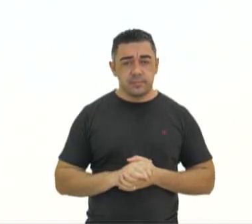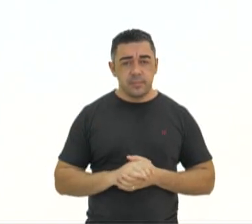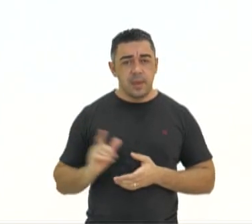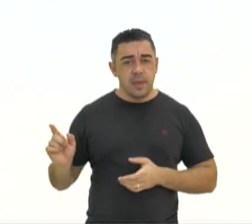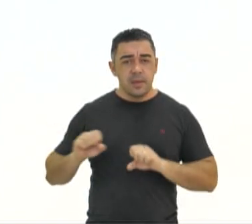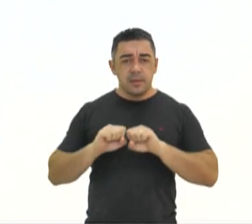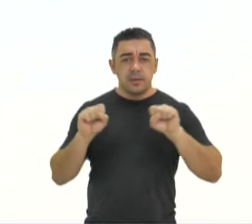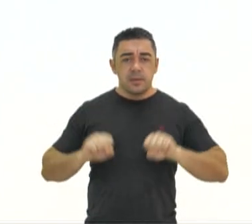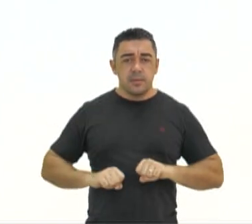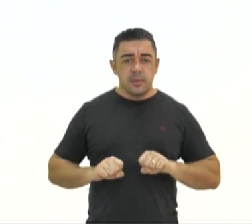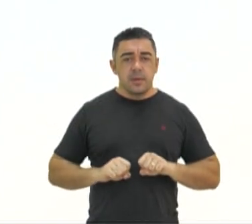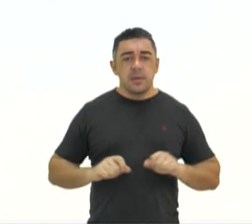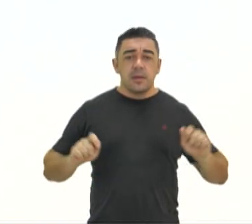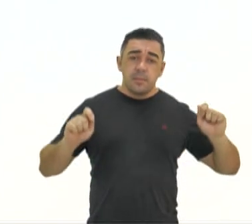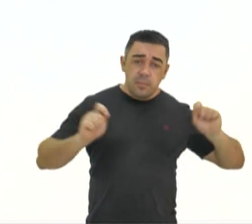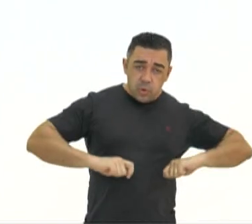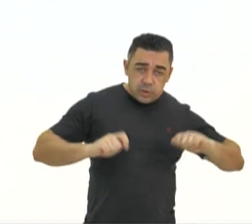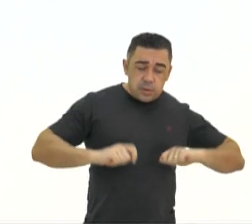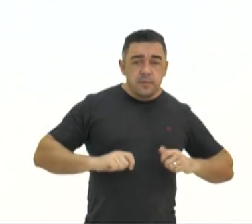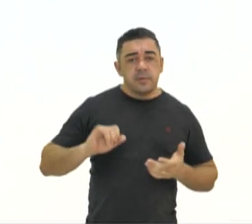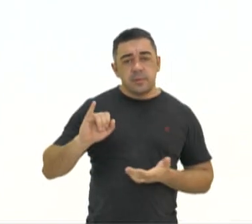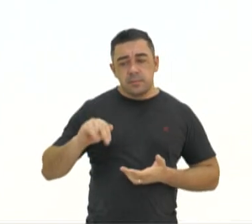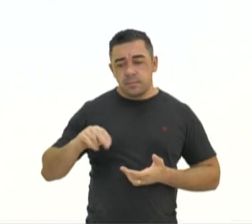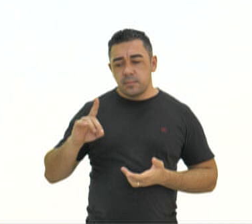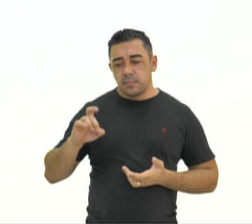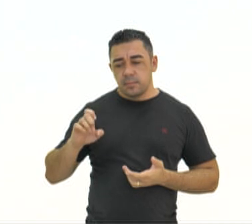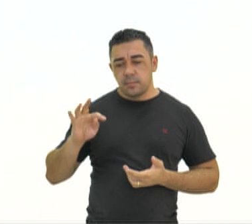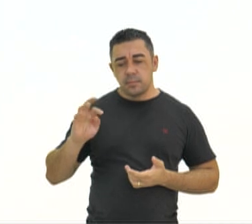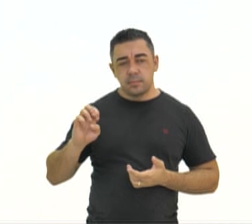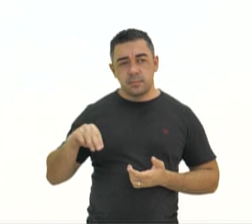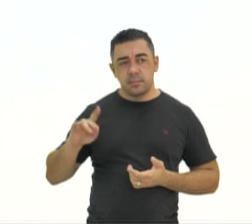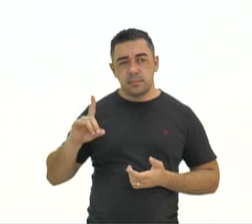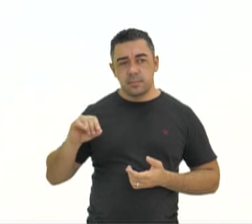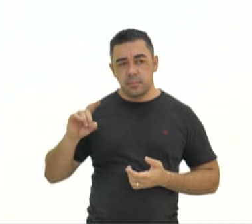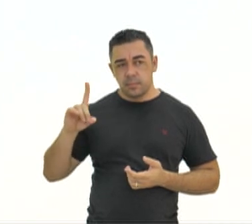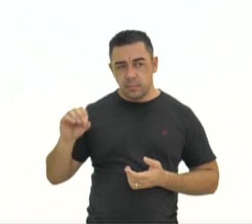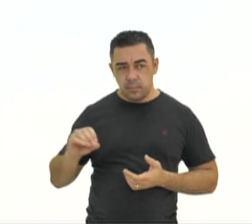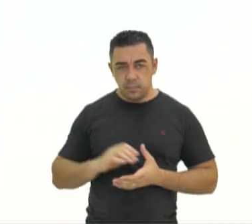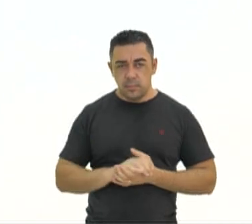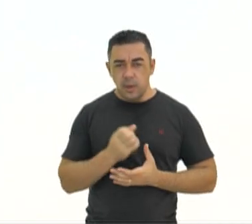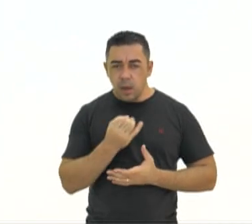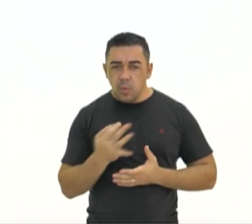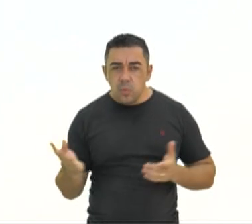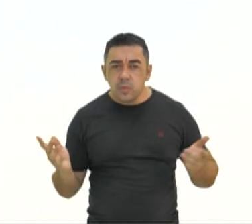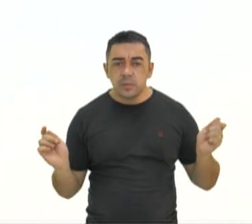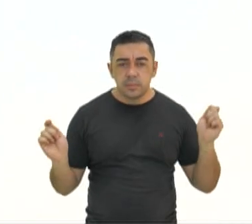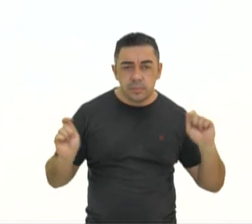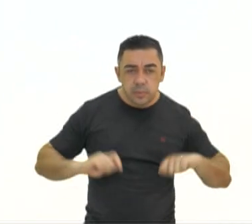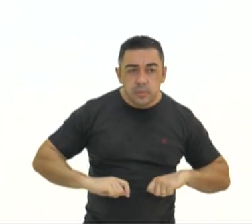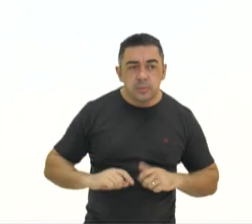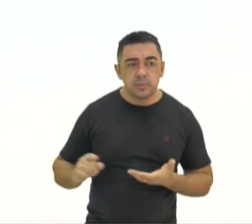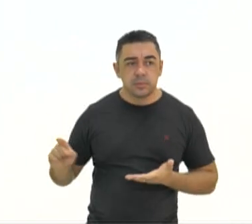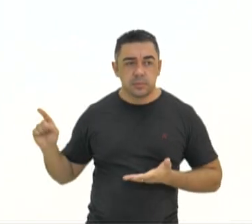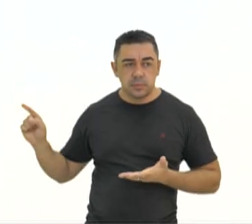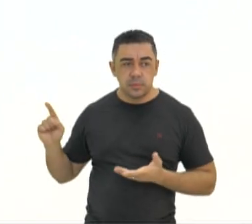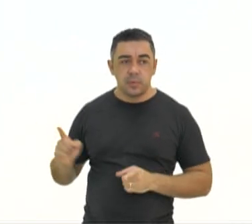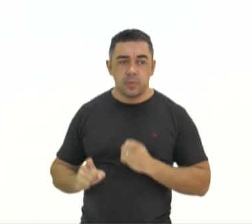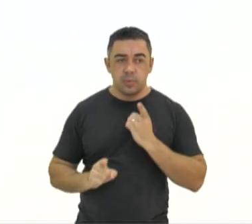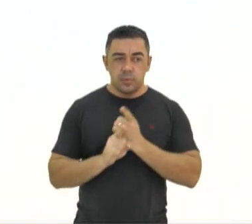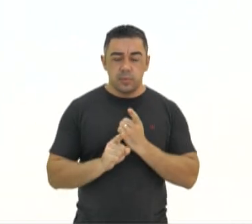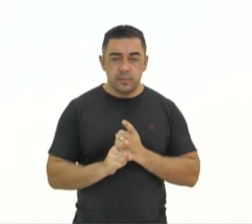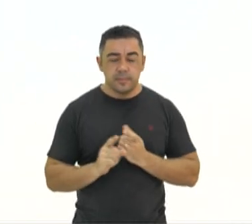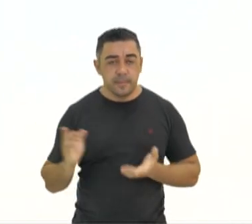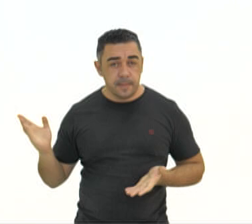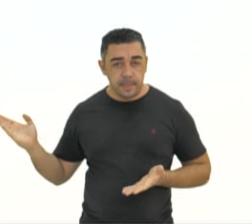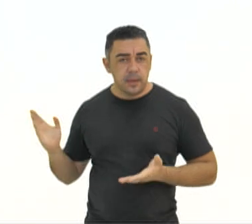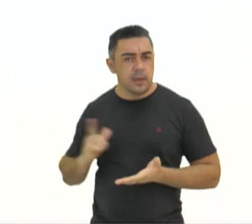sistema ele é classificado como possível e indeterminado. Algumas soluções que eu encontrei aqui para esse